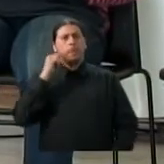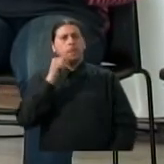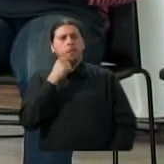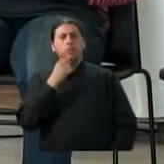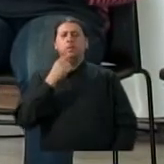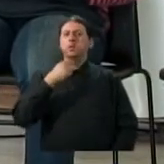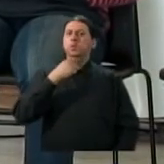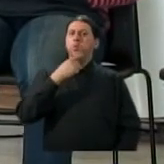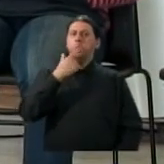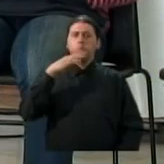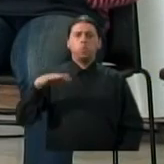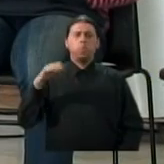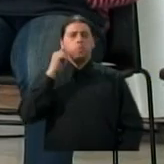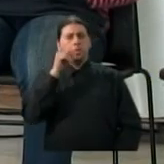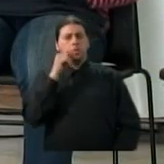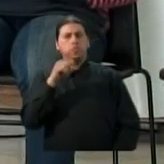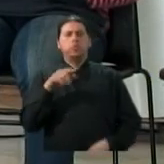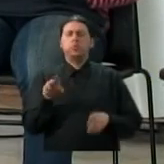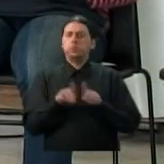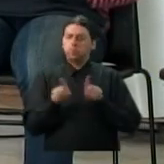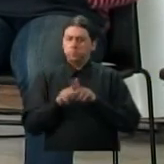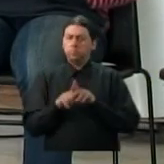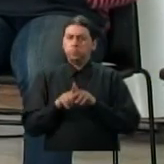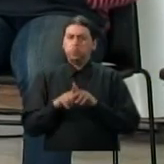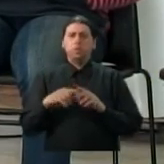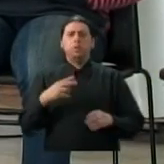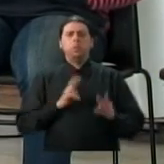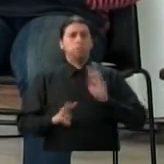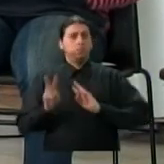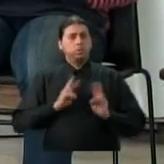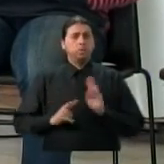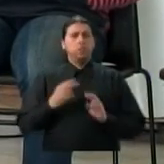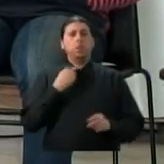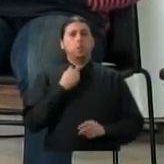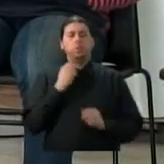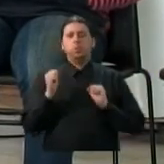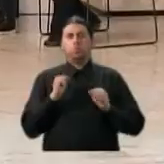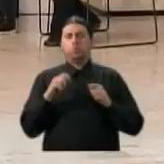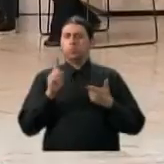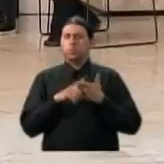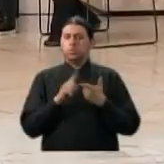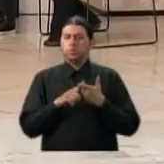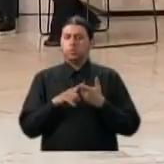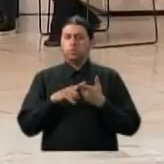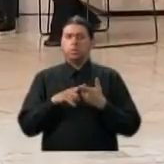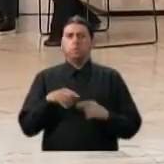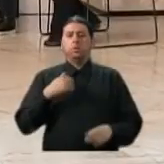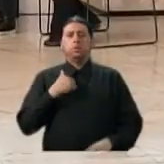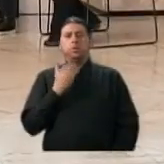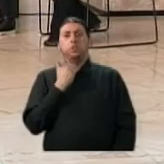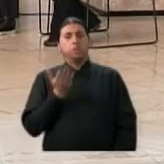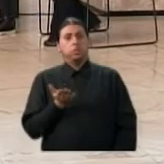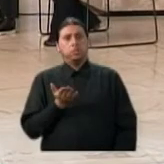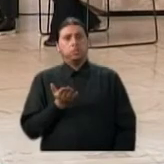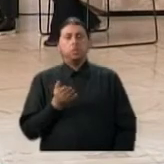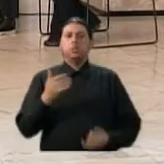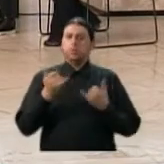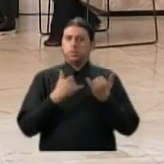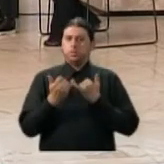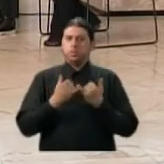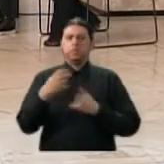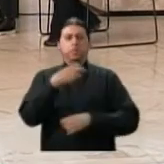se precaver para que não sejam transmissores, né? Porque não adianta, porque, como eu digo, a vacina ela não torna totalmente